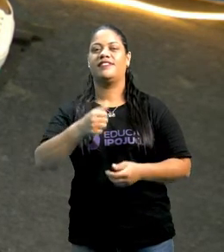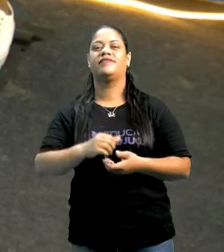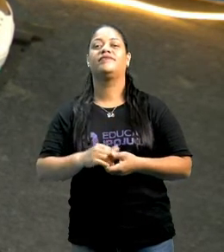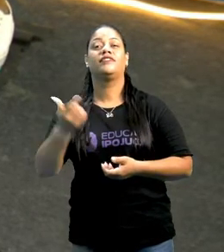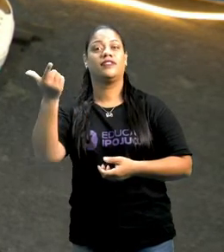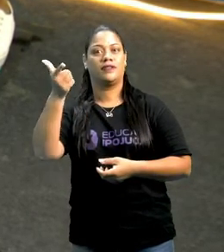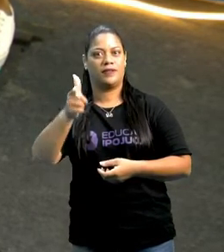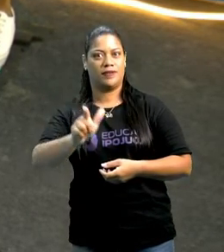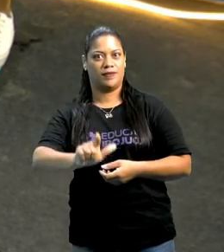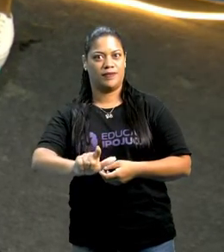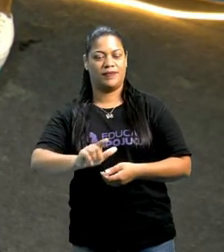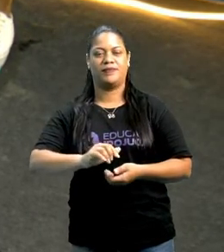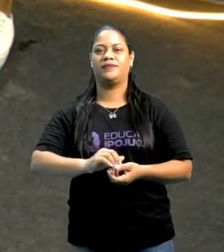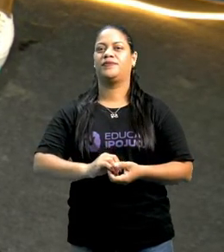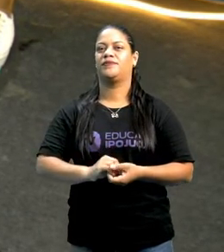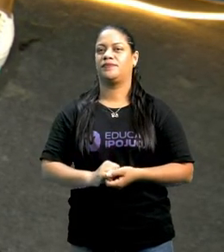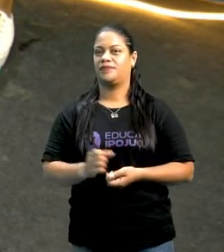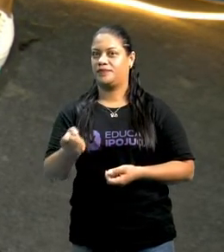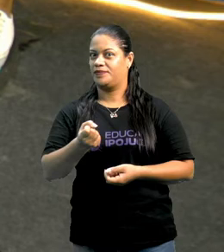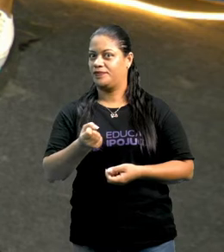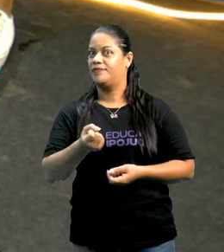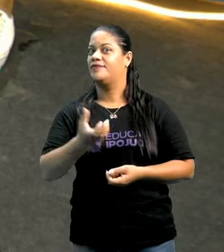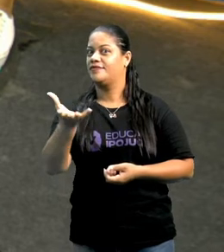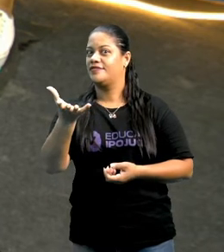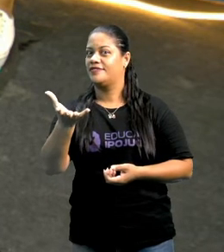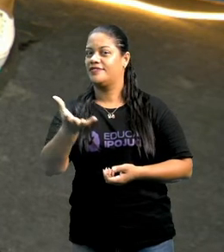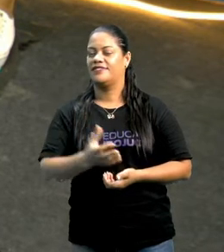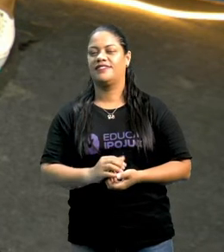Pega novamente o dado,